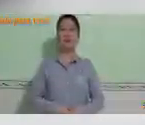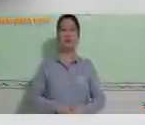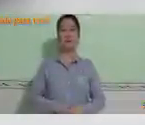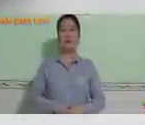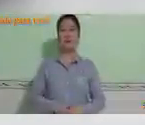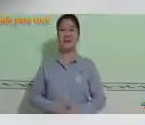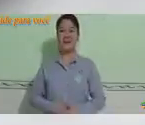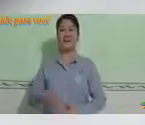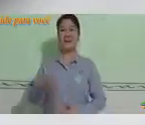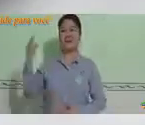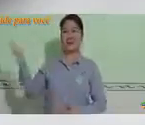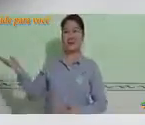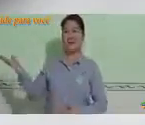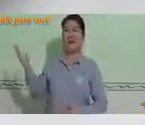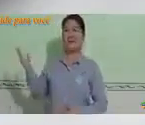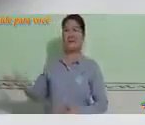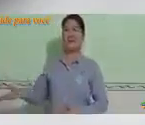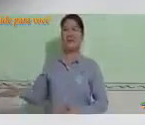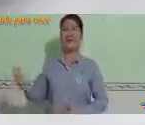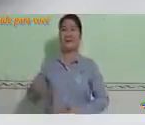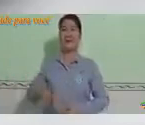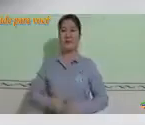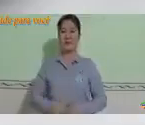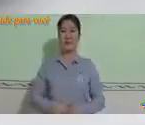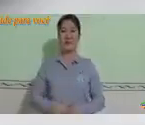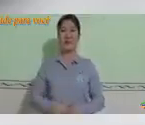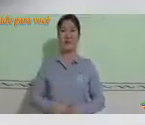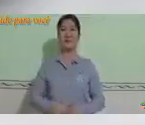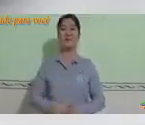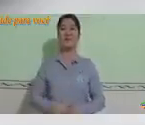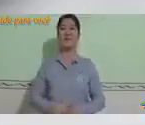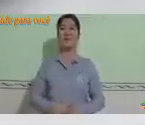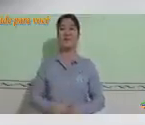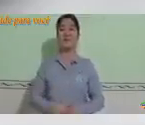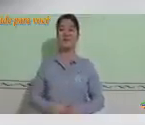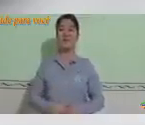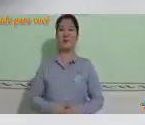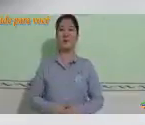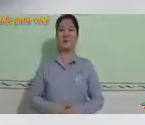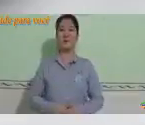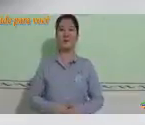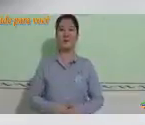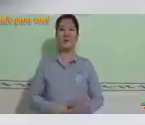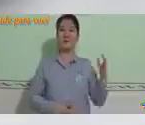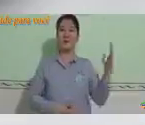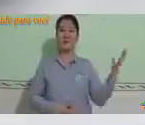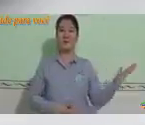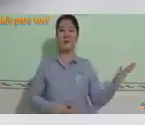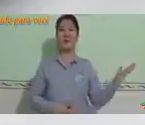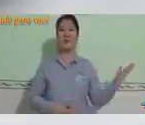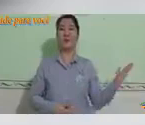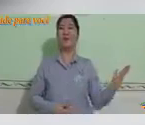Porém, quando surgem, geram sintomas como 2 pontos, coceira na pele, que costuma piorar durante a